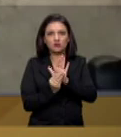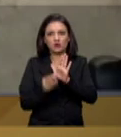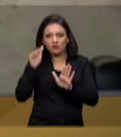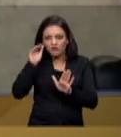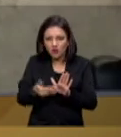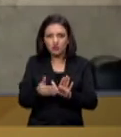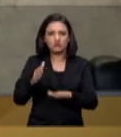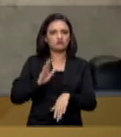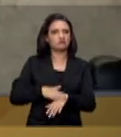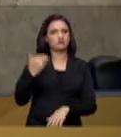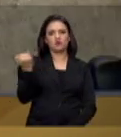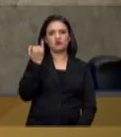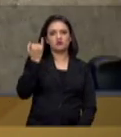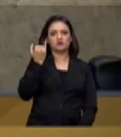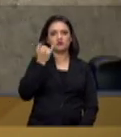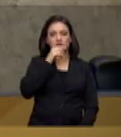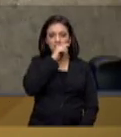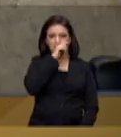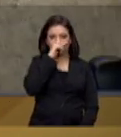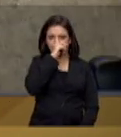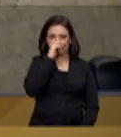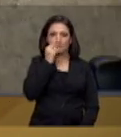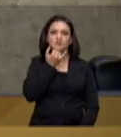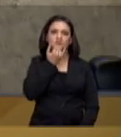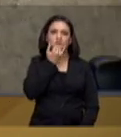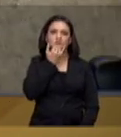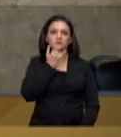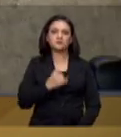Hélio. Presidente. Sim.